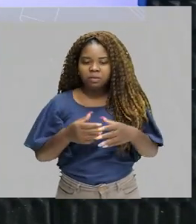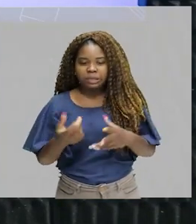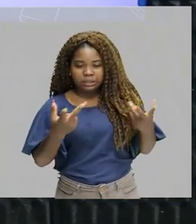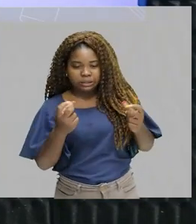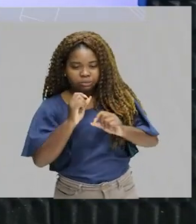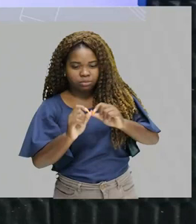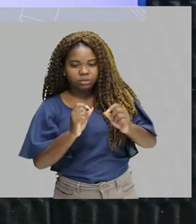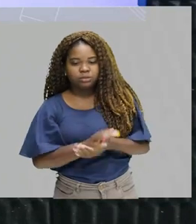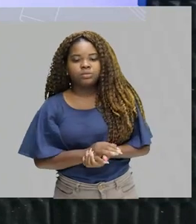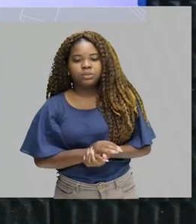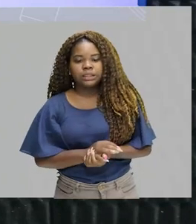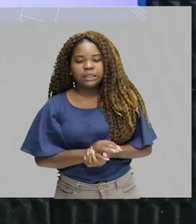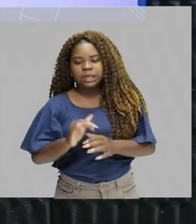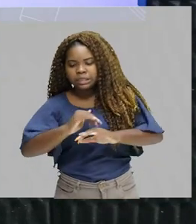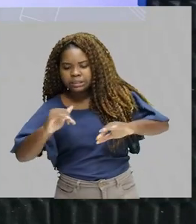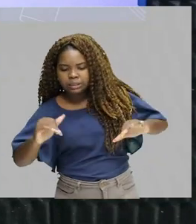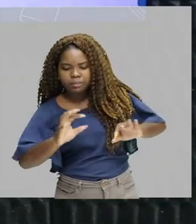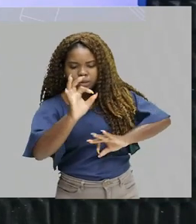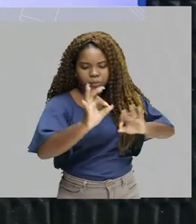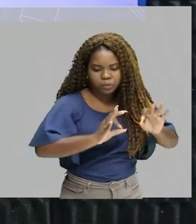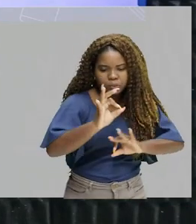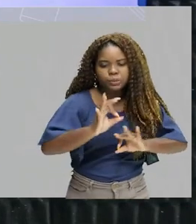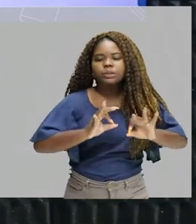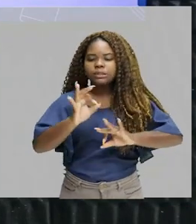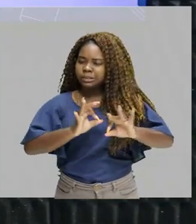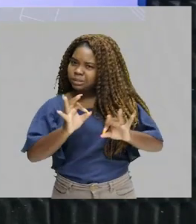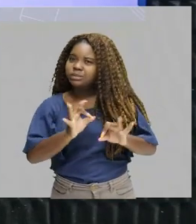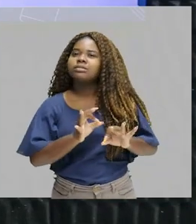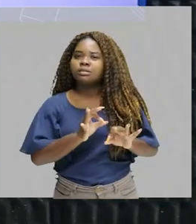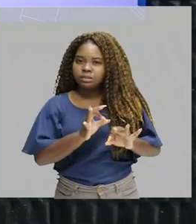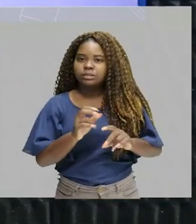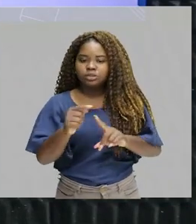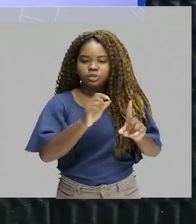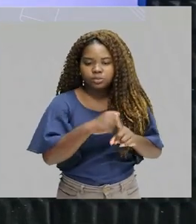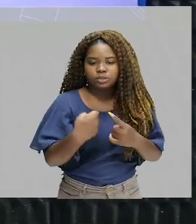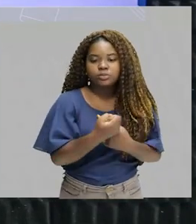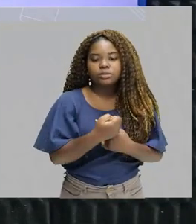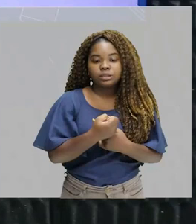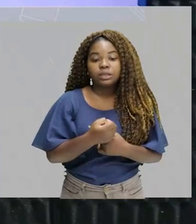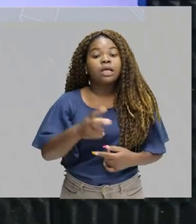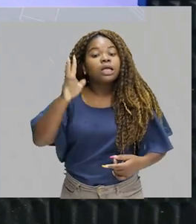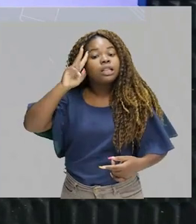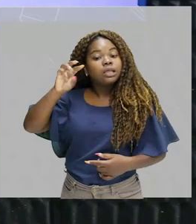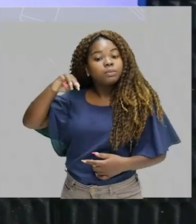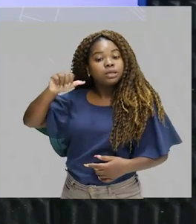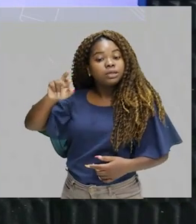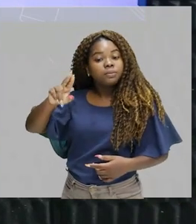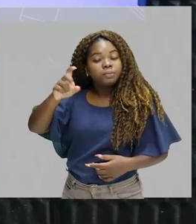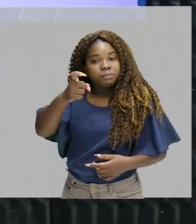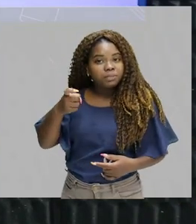a questão das classes lembre-se que Marx é um dos principais críticos do sistema